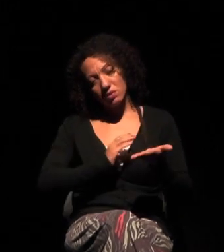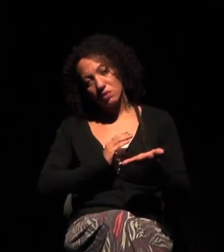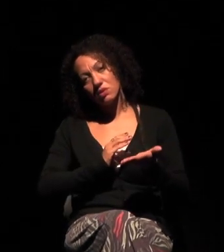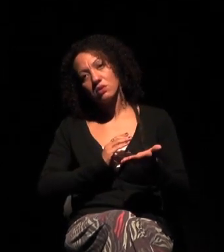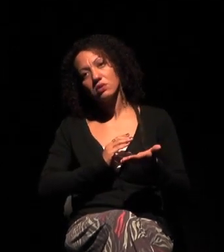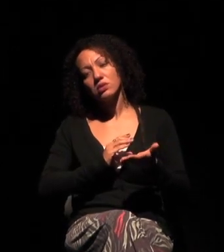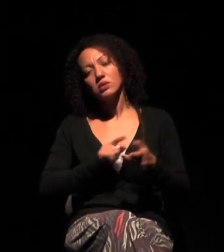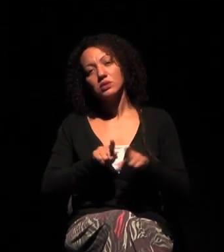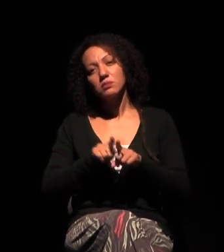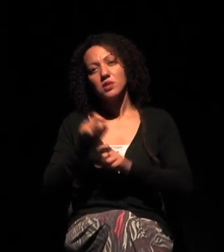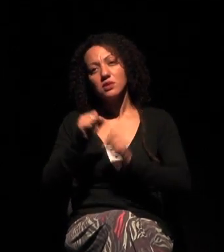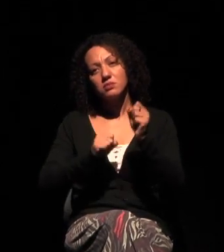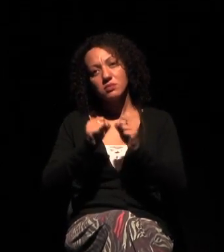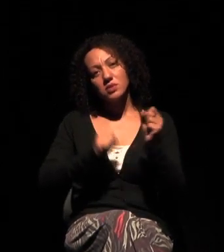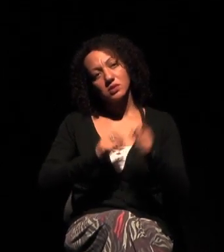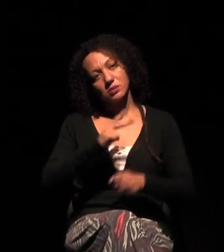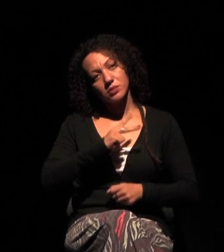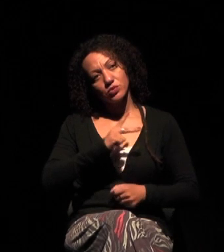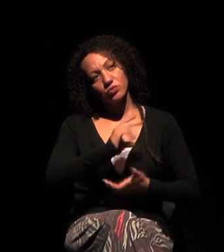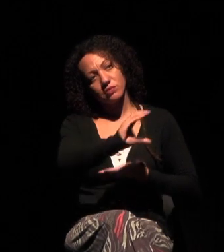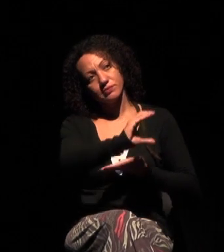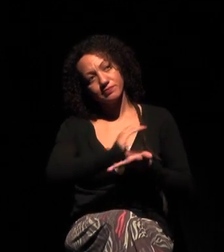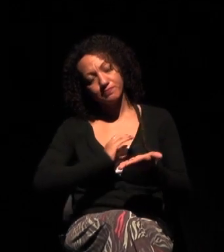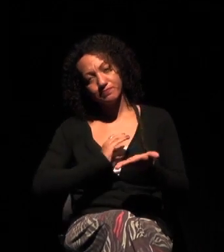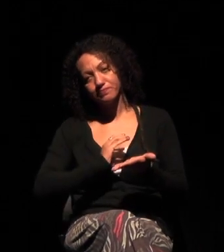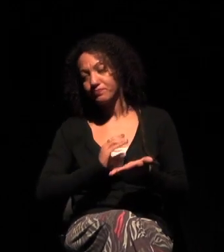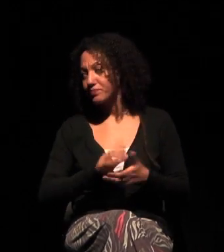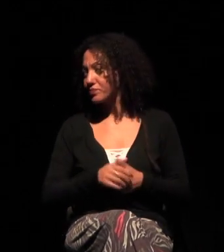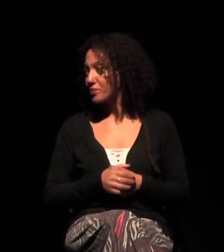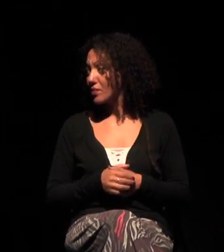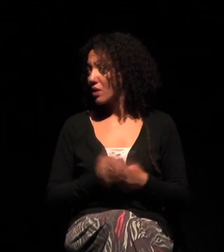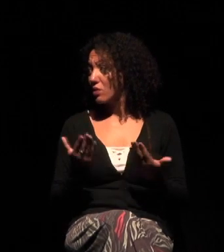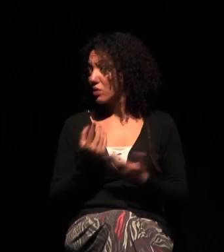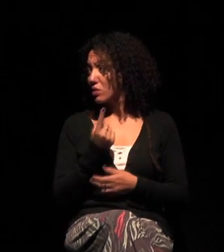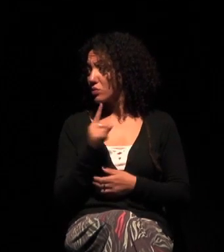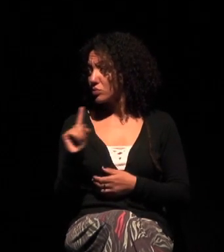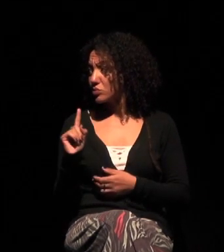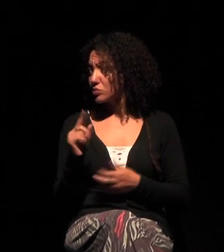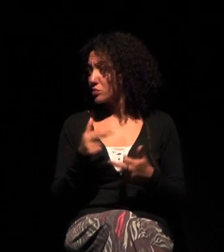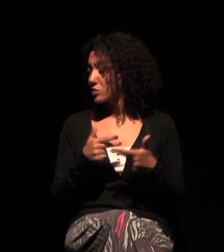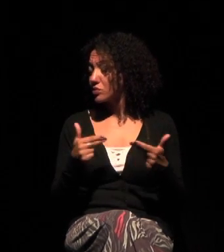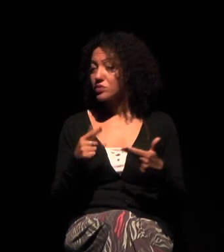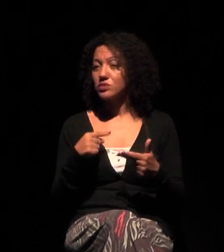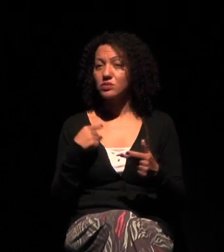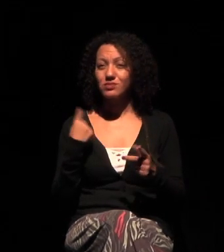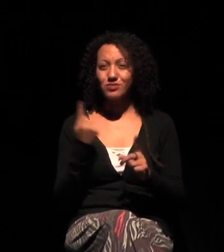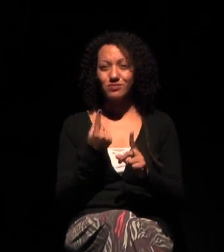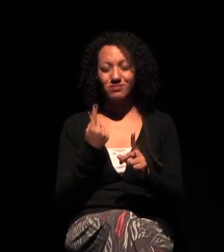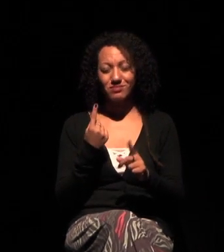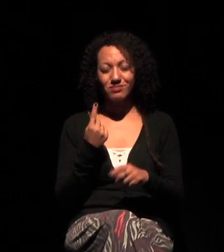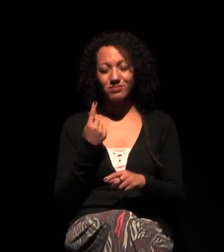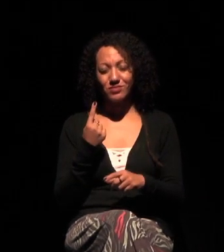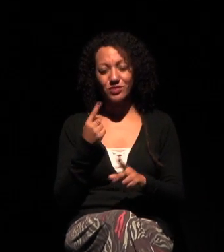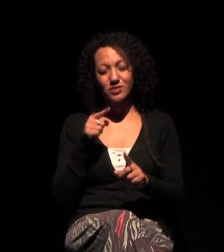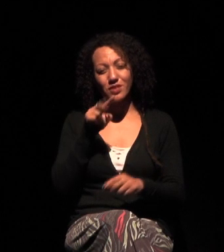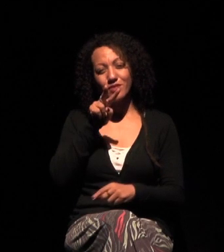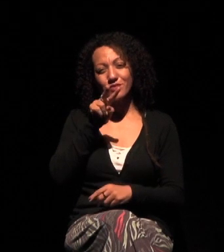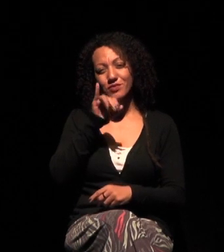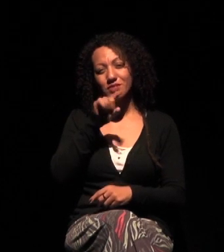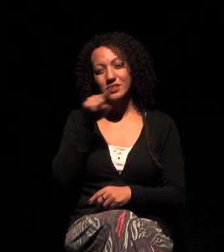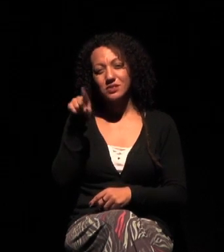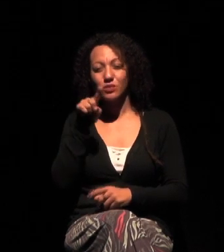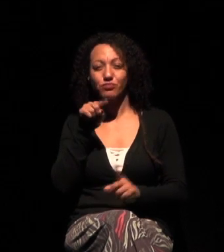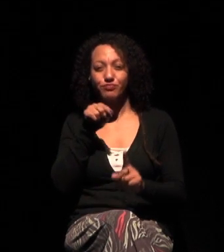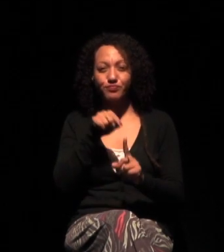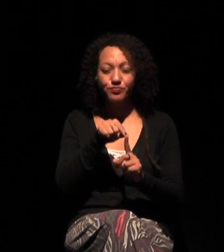conhecimento a nível das empresas privadas finalmente fechar com aquilo que é a nossa visão é um a nossa vontade é